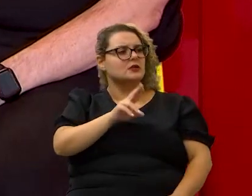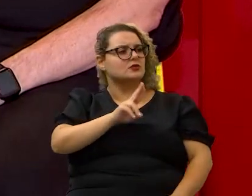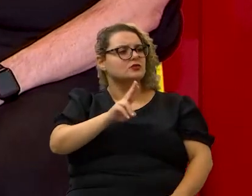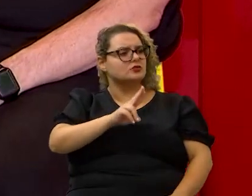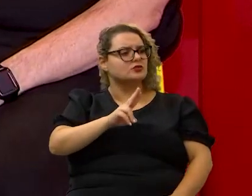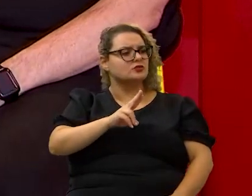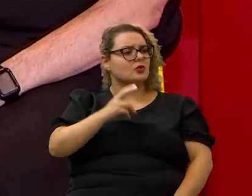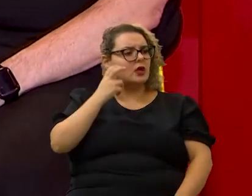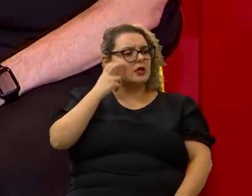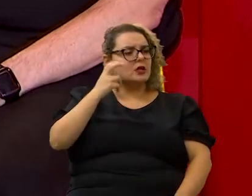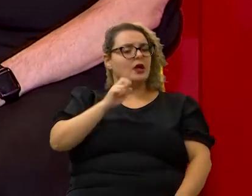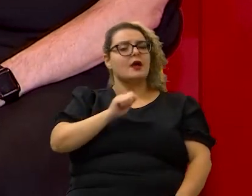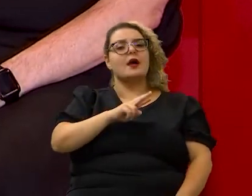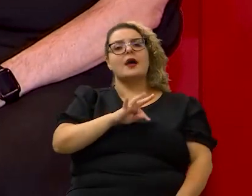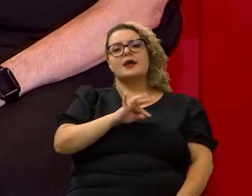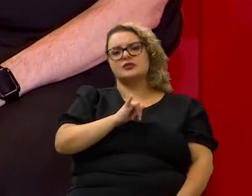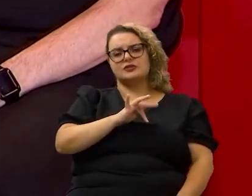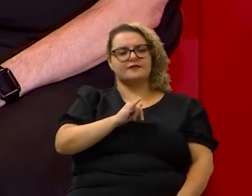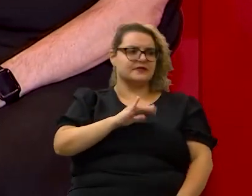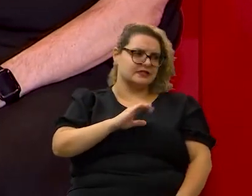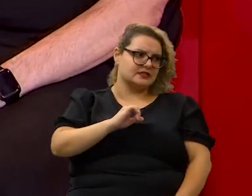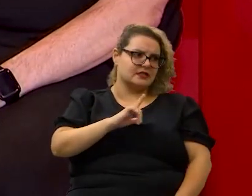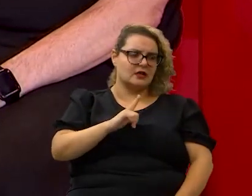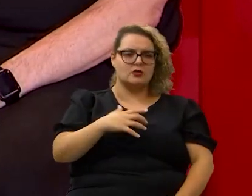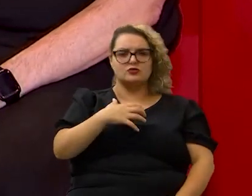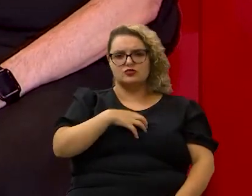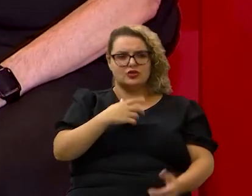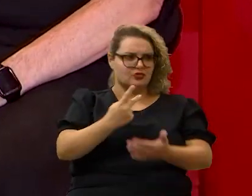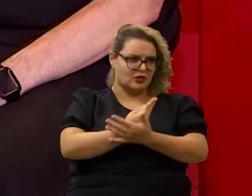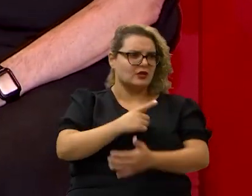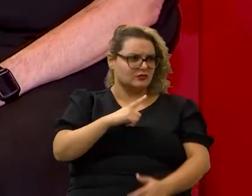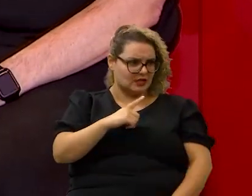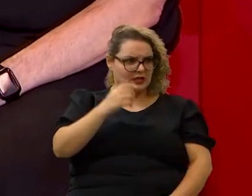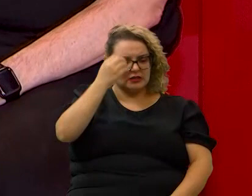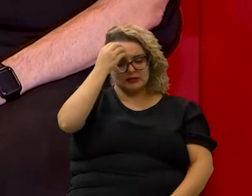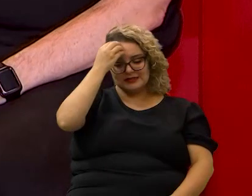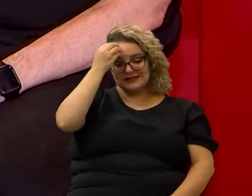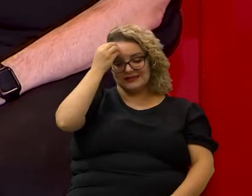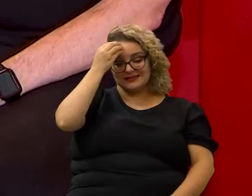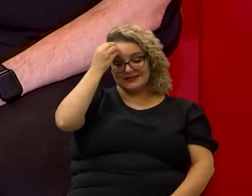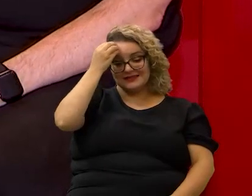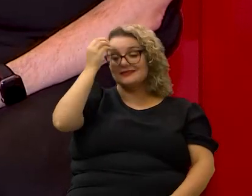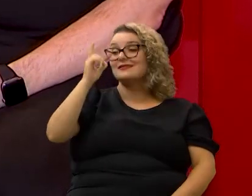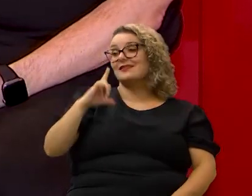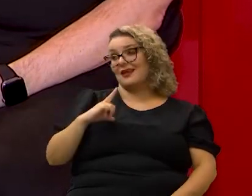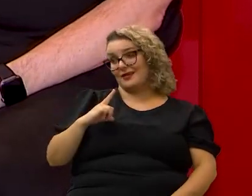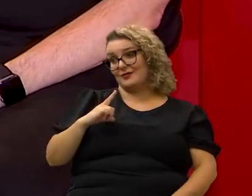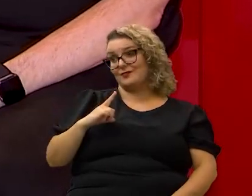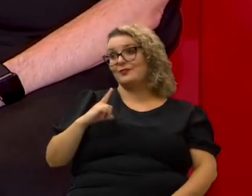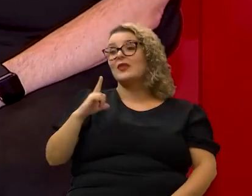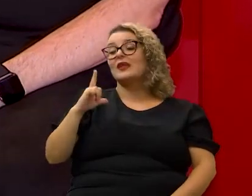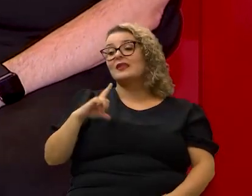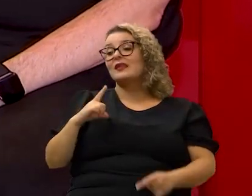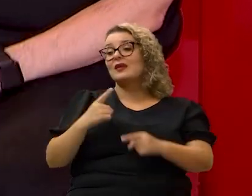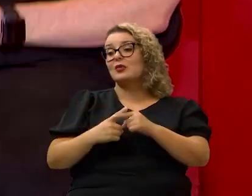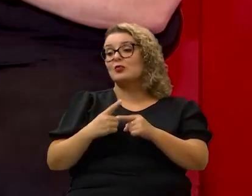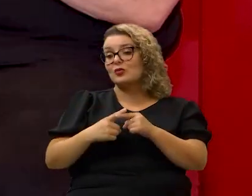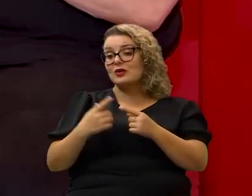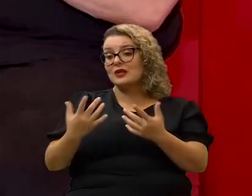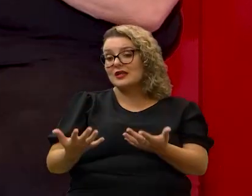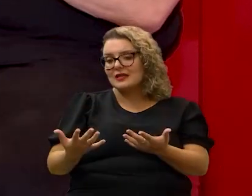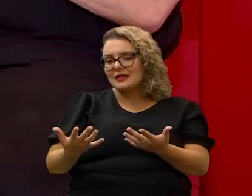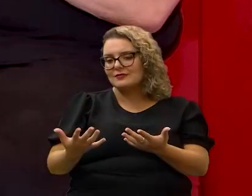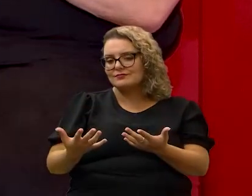a inteligência artificial de uma maneira incorreta? Tem, na verdade tem, porque eles